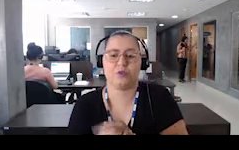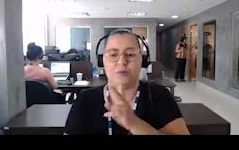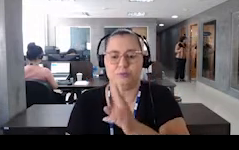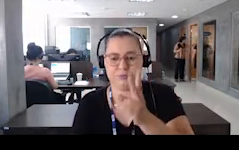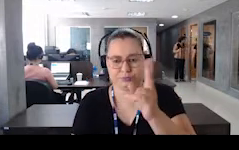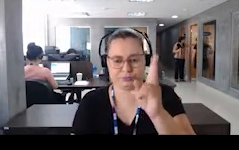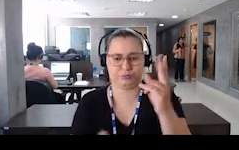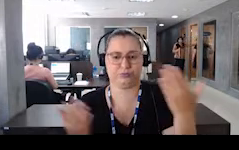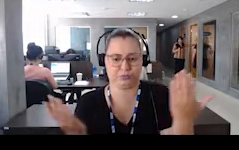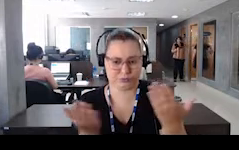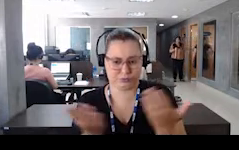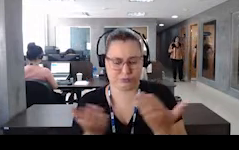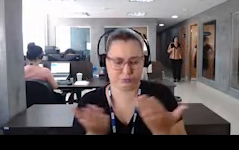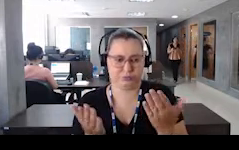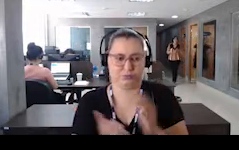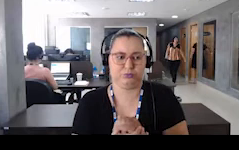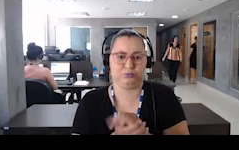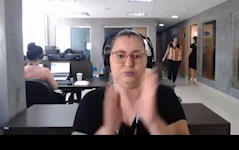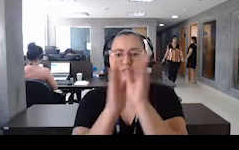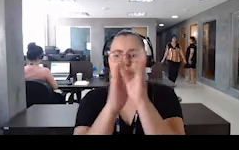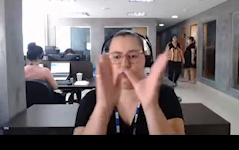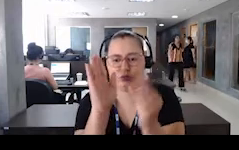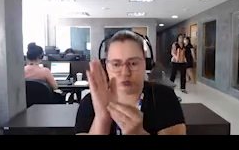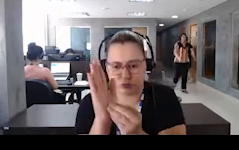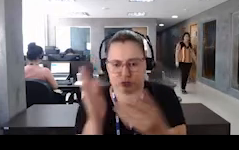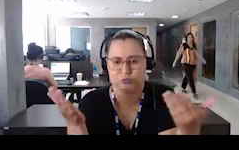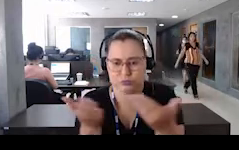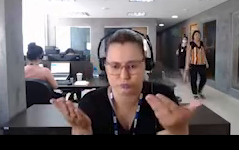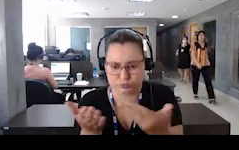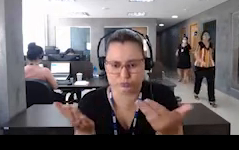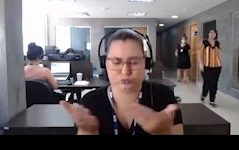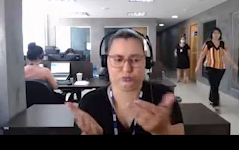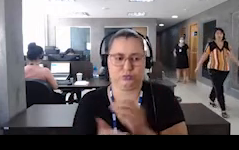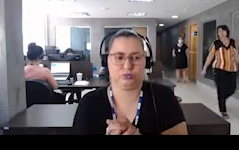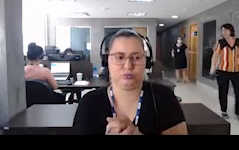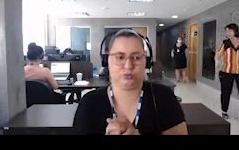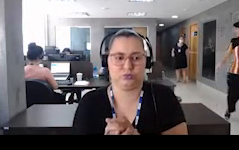Vou dar continuidade aqui, então, no conteúdo.